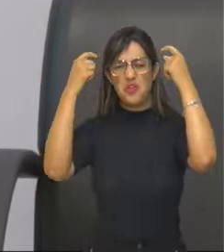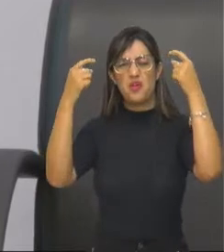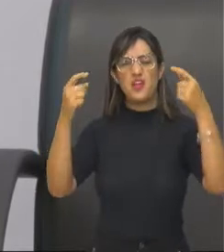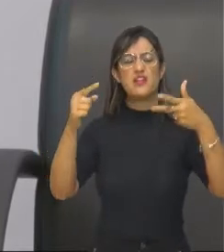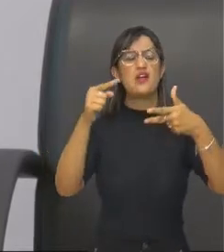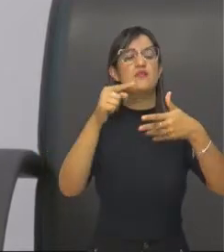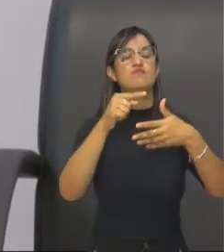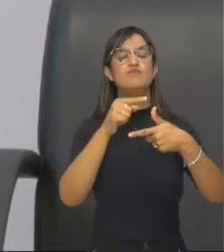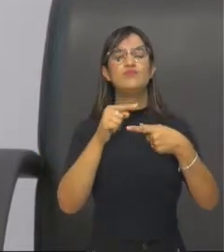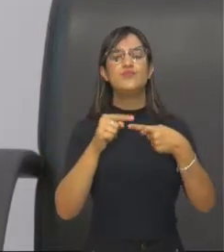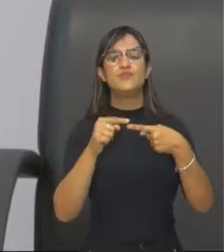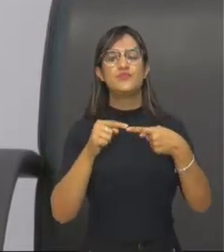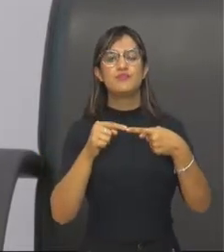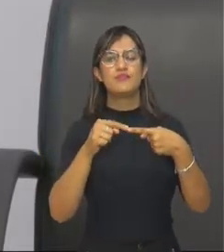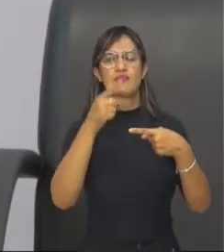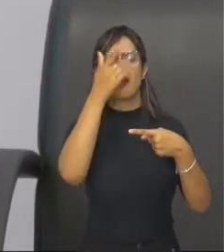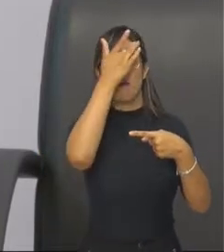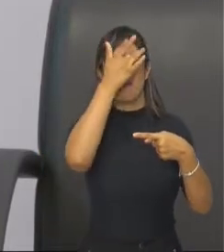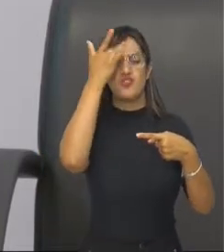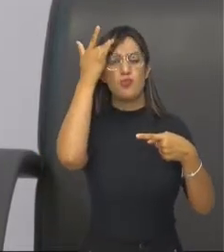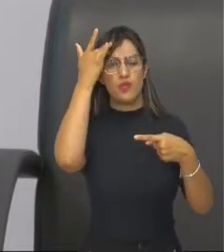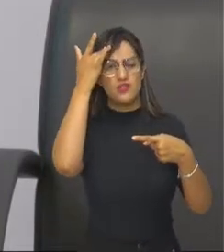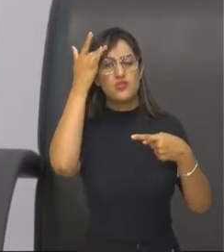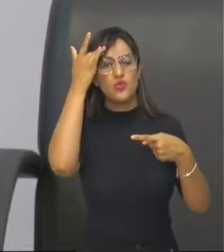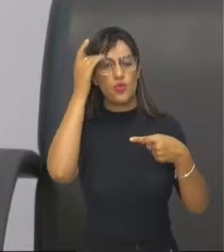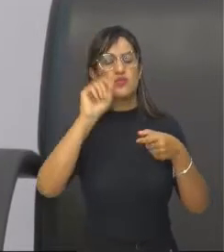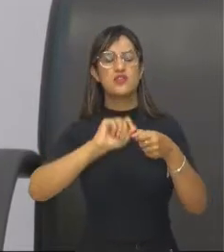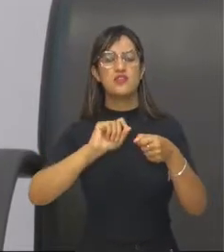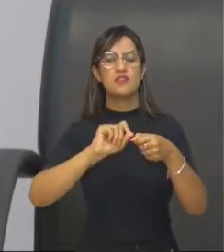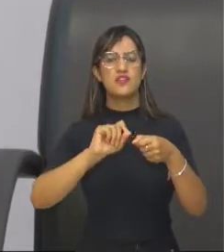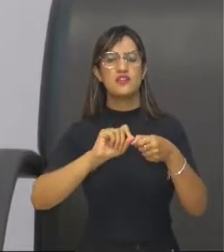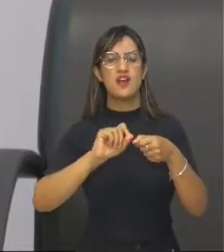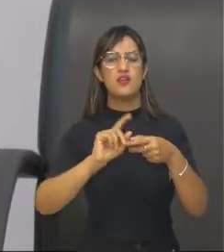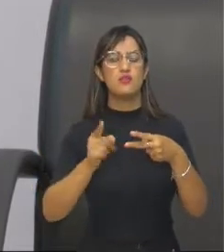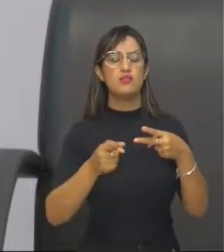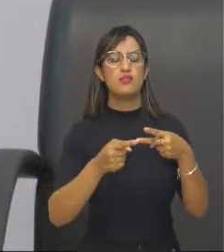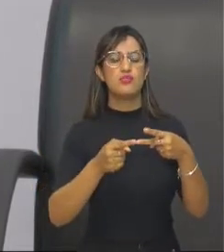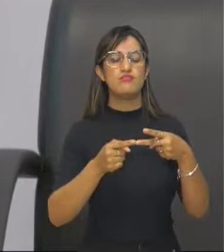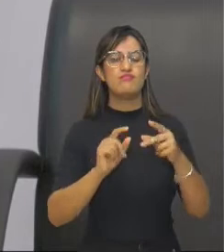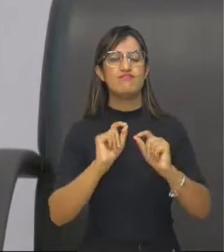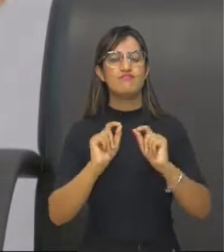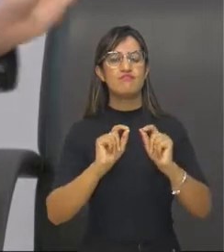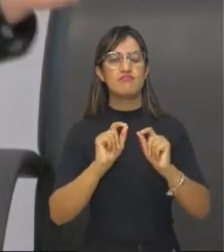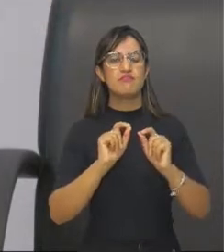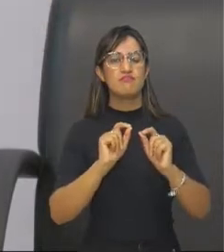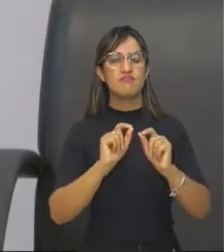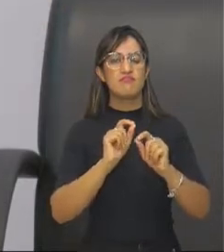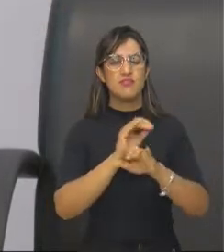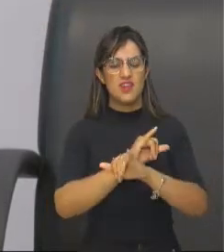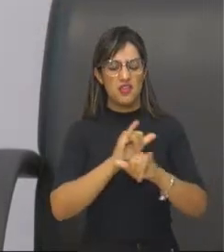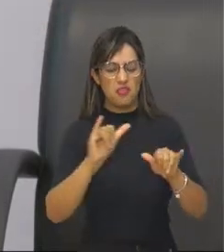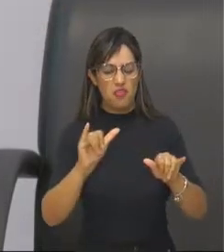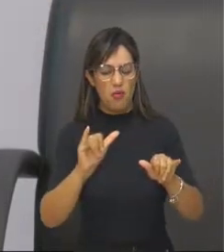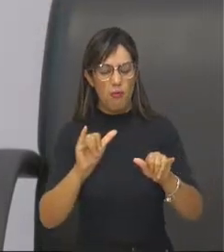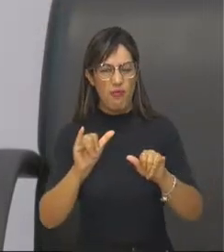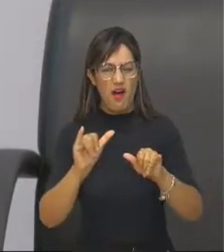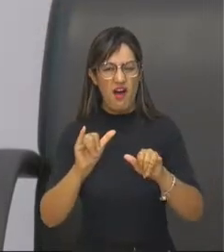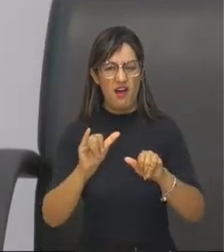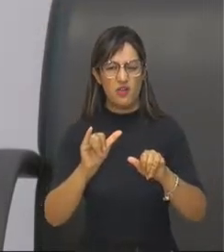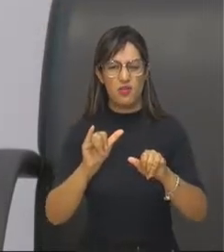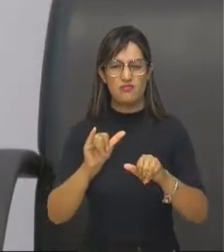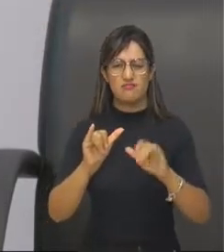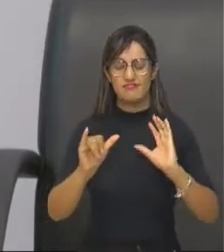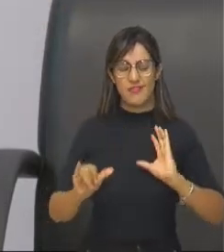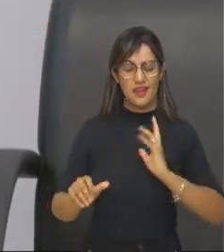de... Pessoas que fizeram, assim, que se disseram não trans, depois voltaram atrás, né? Porque as